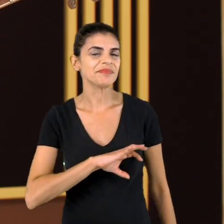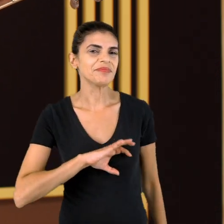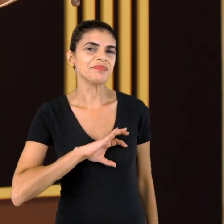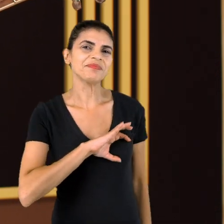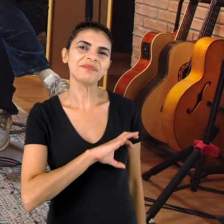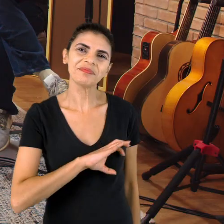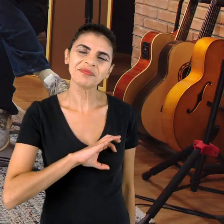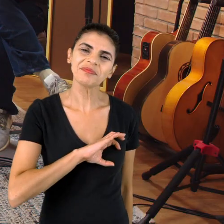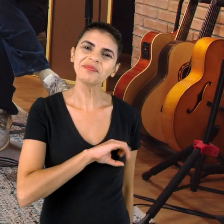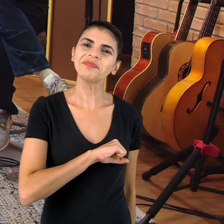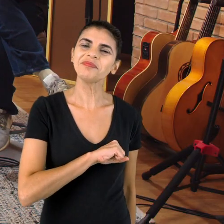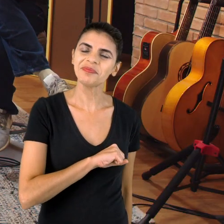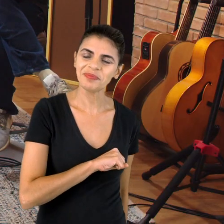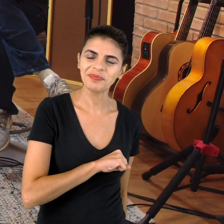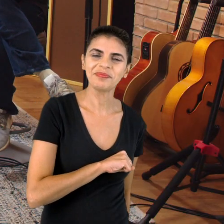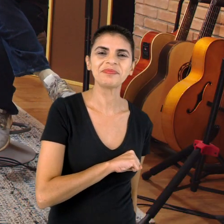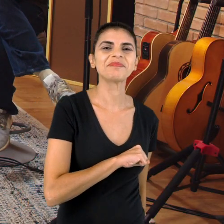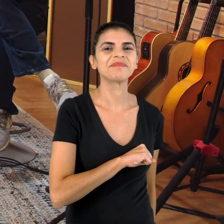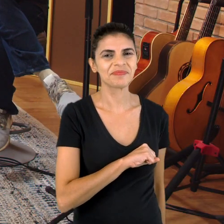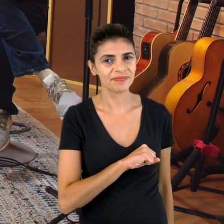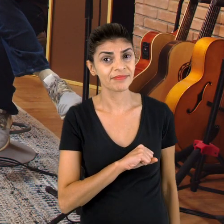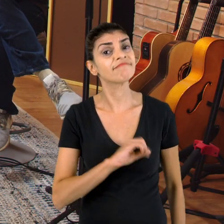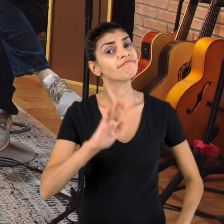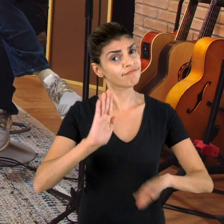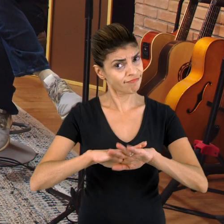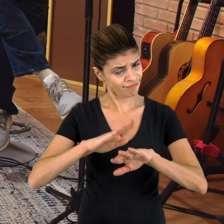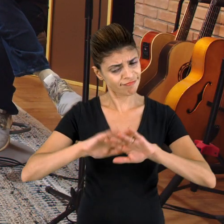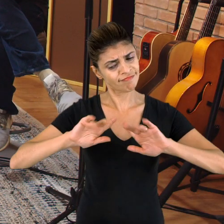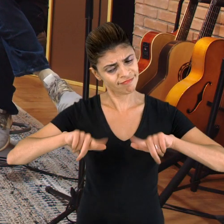amor, estrada de